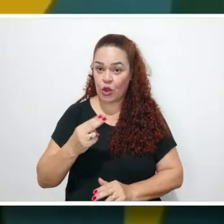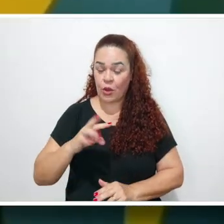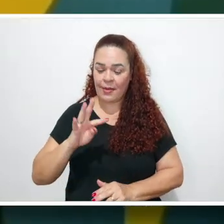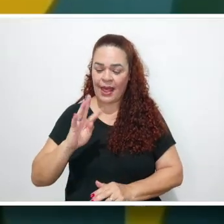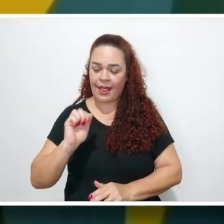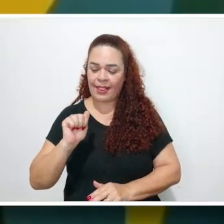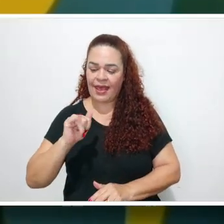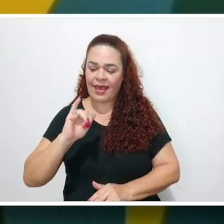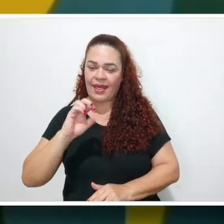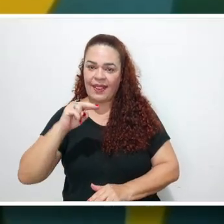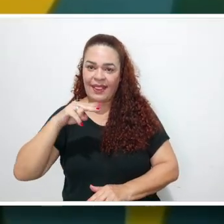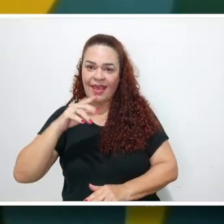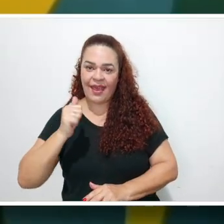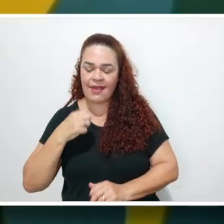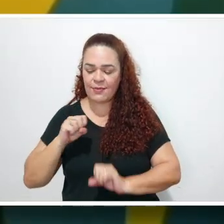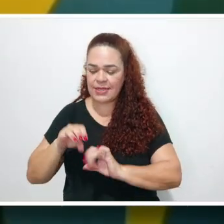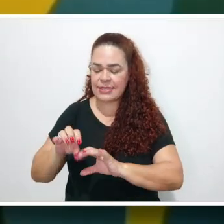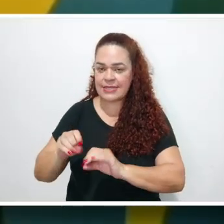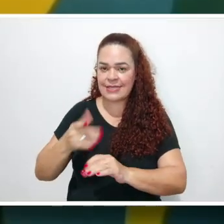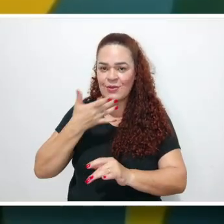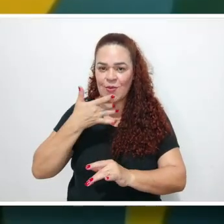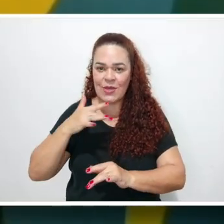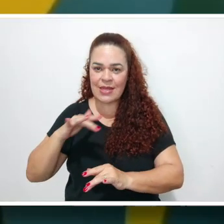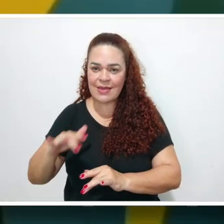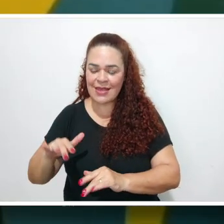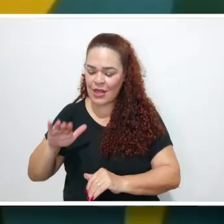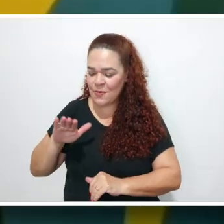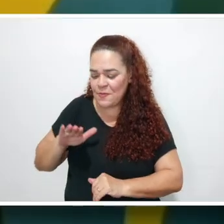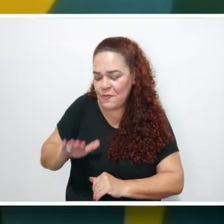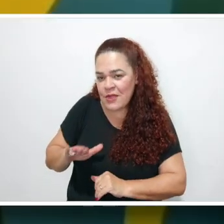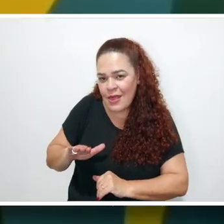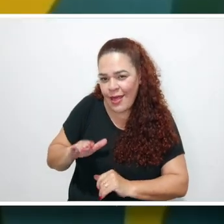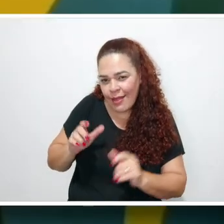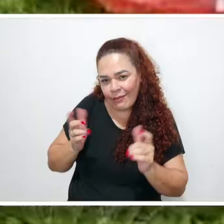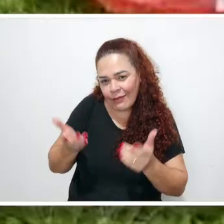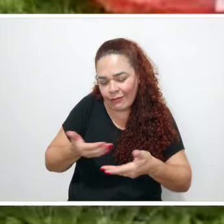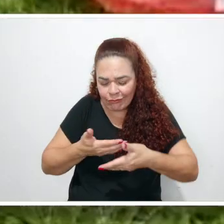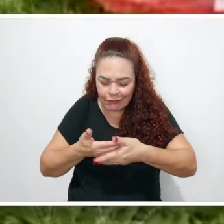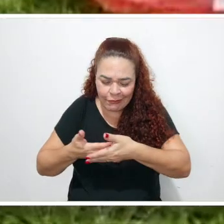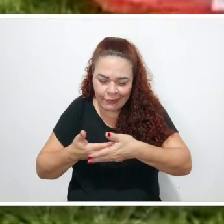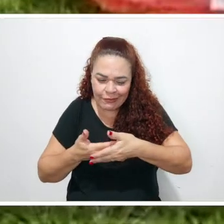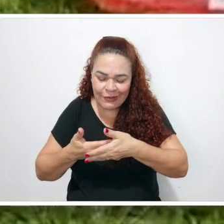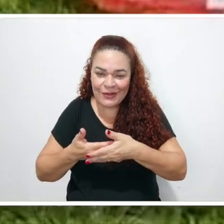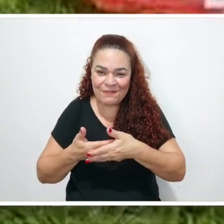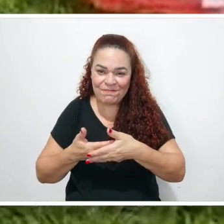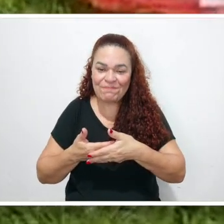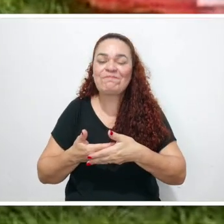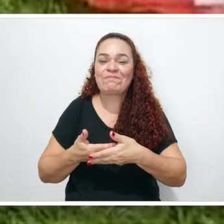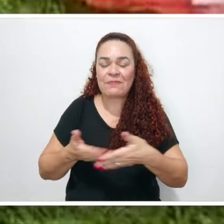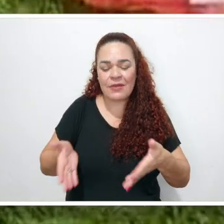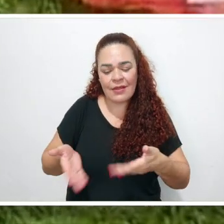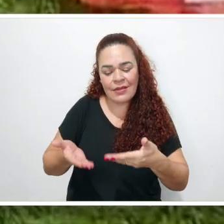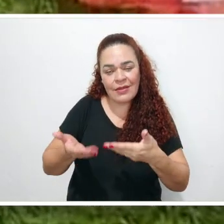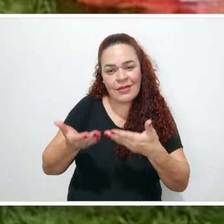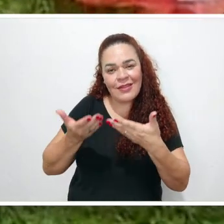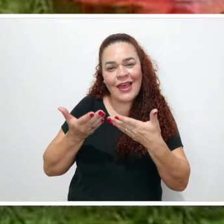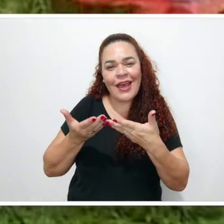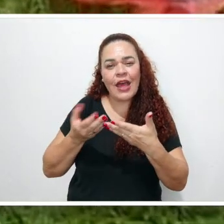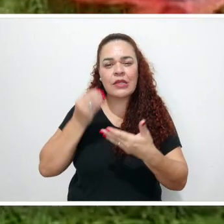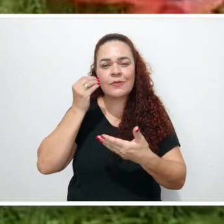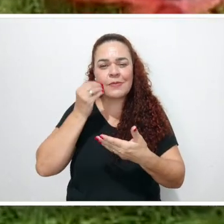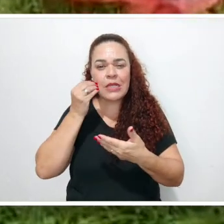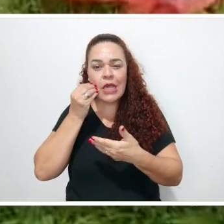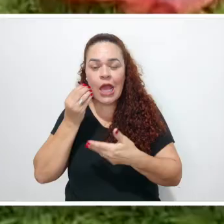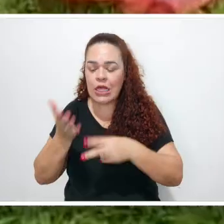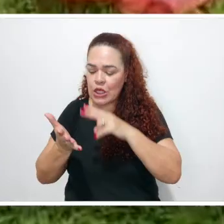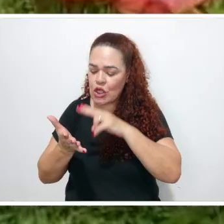de crianças bem pequenas em uma turma de G1B na creche Jardim Vermelho e Azul. Propiciar vivências de leitura traz